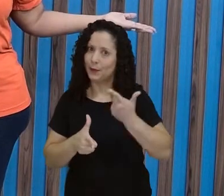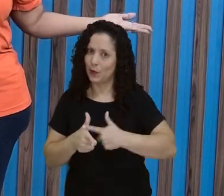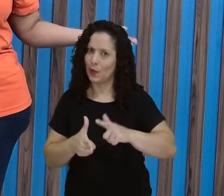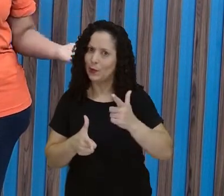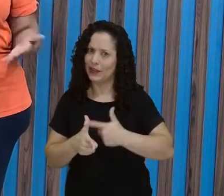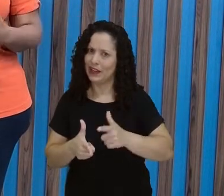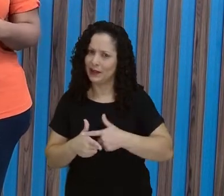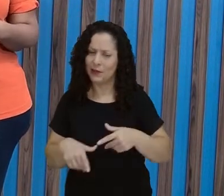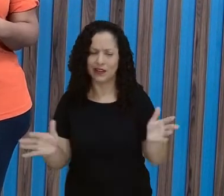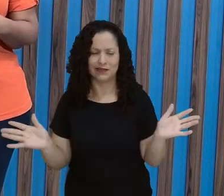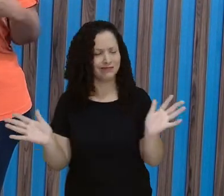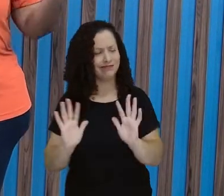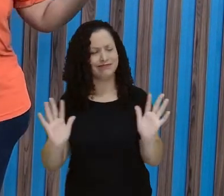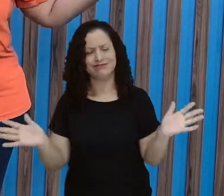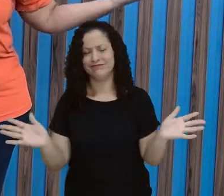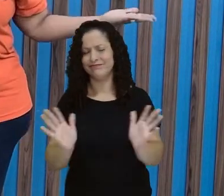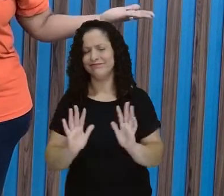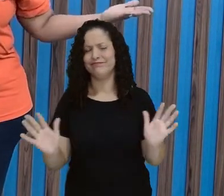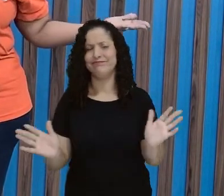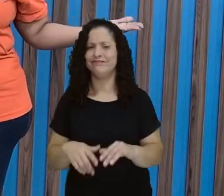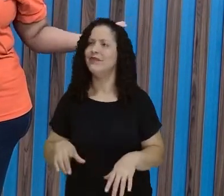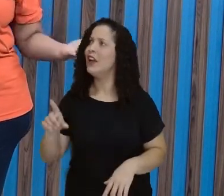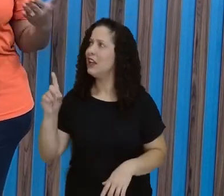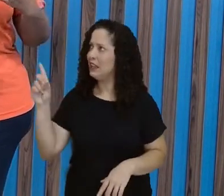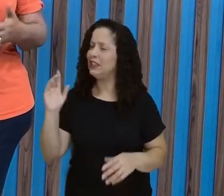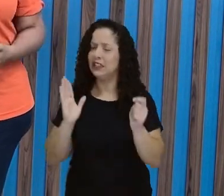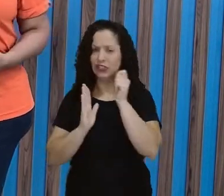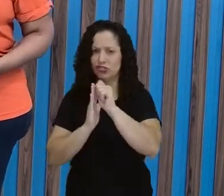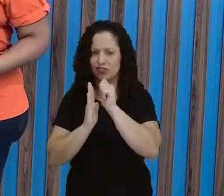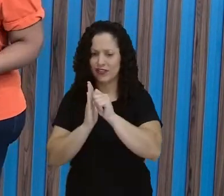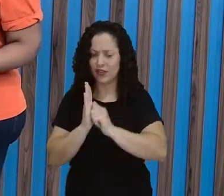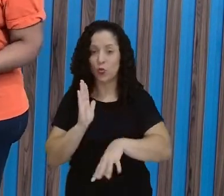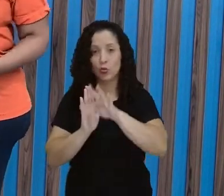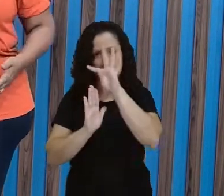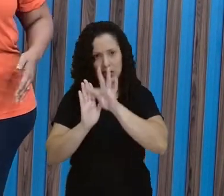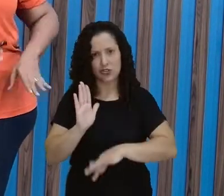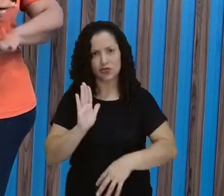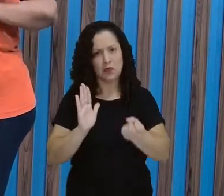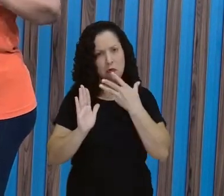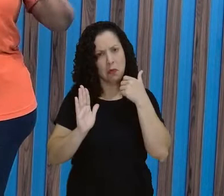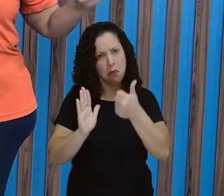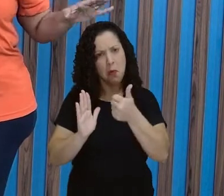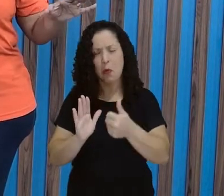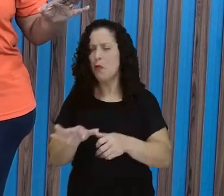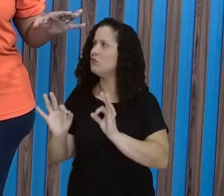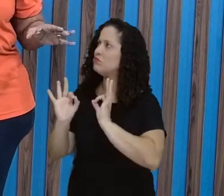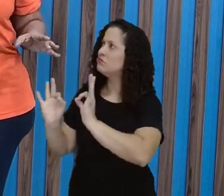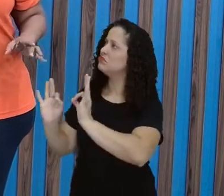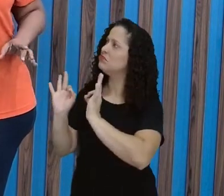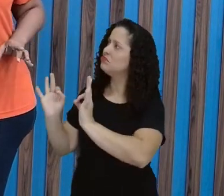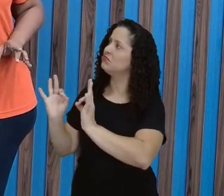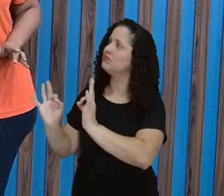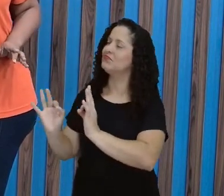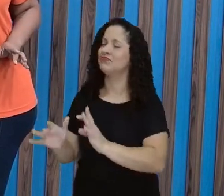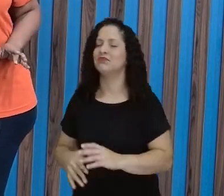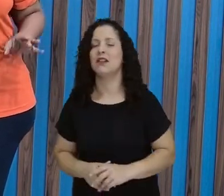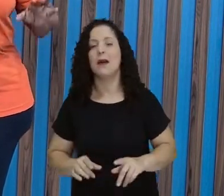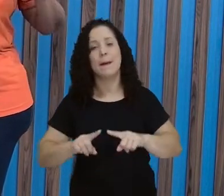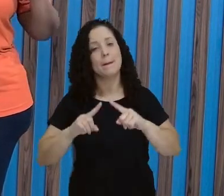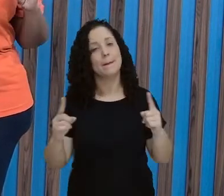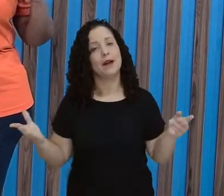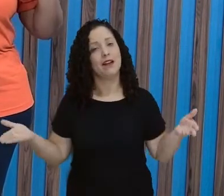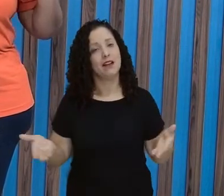que não. Marcílio fez o trabalho dele, fez o texto dele, está aqui na aula da gente arrebentando.